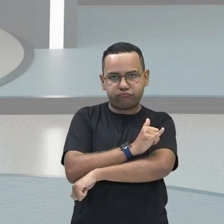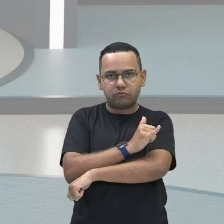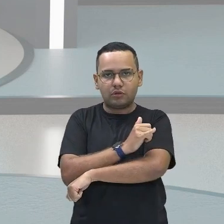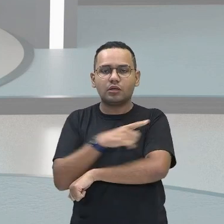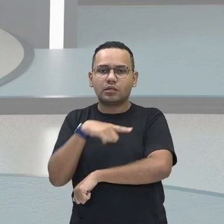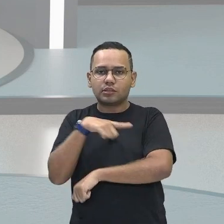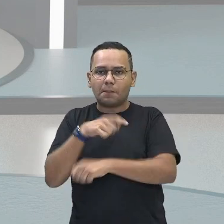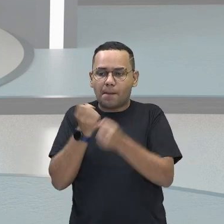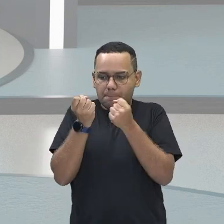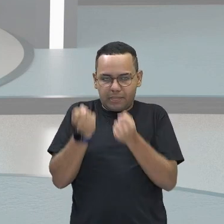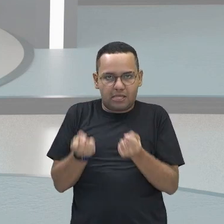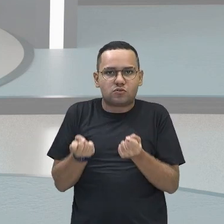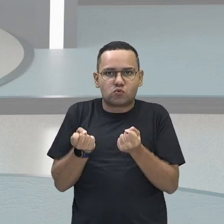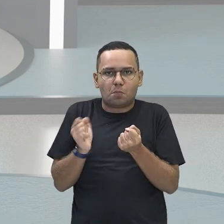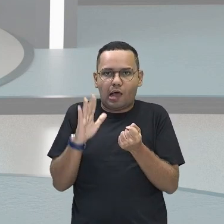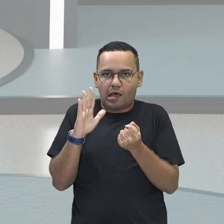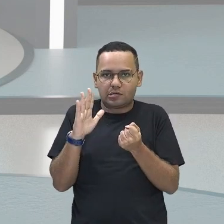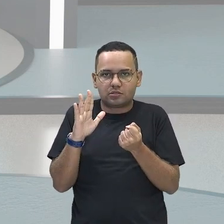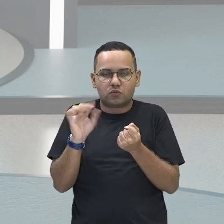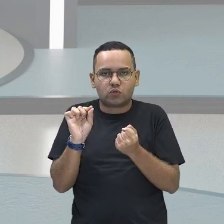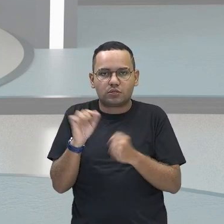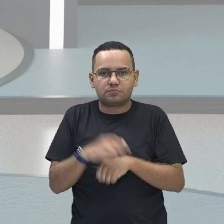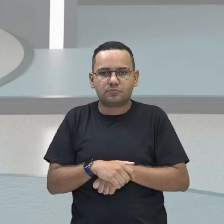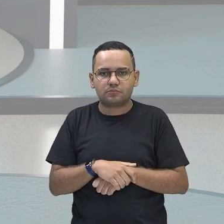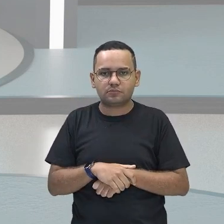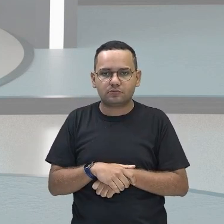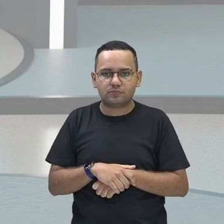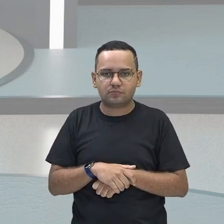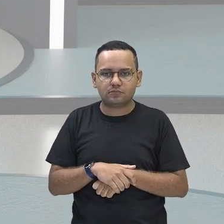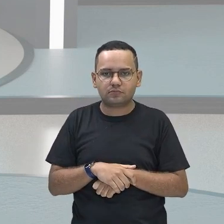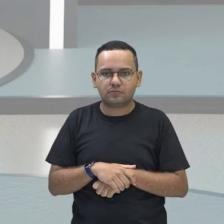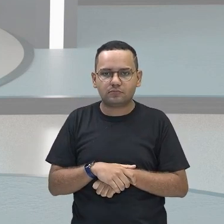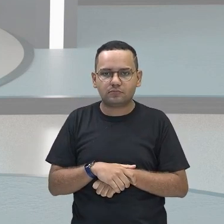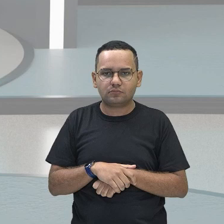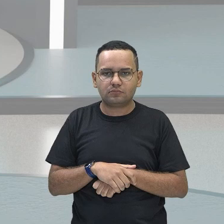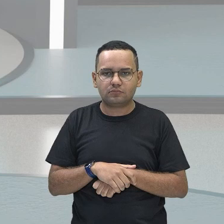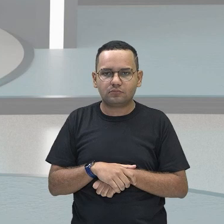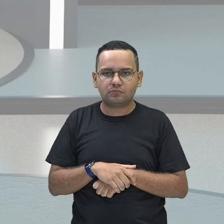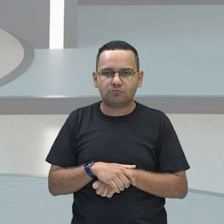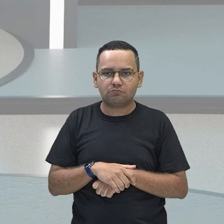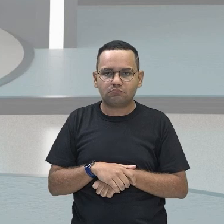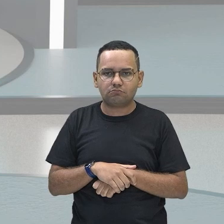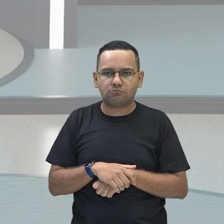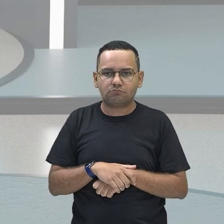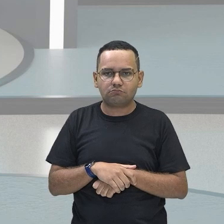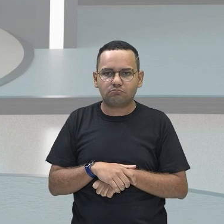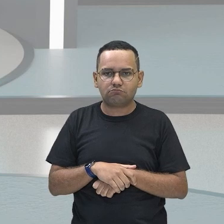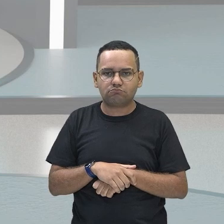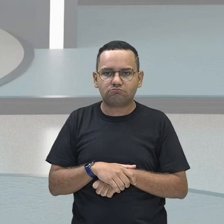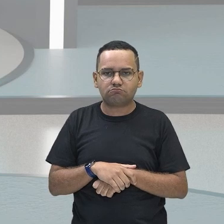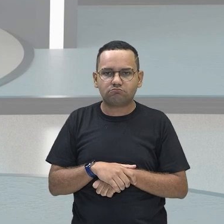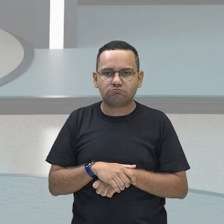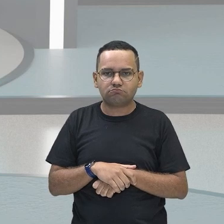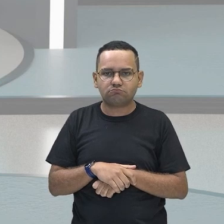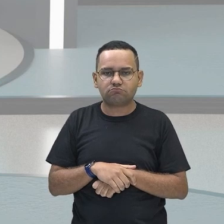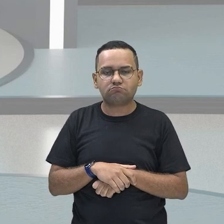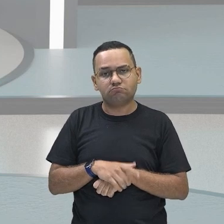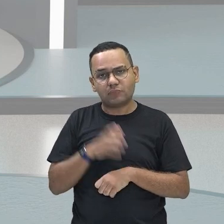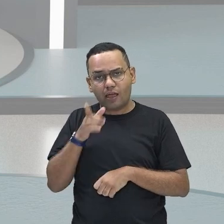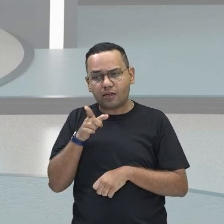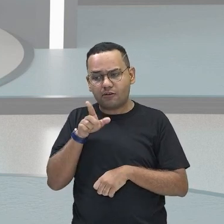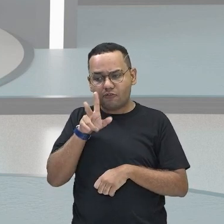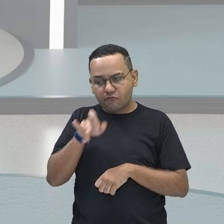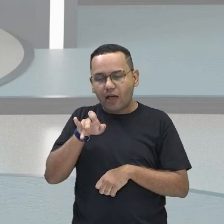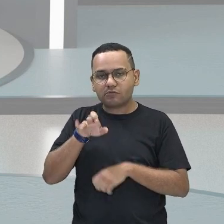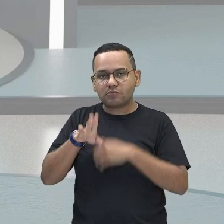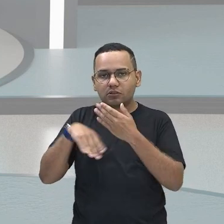indivíduo vai também eh muito quase que inevitável desenvolver doenças relacionadas aí ao coração aos níveis de